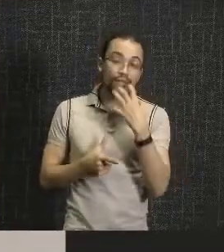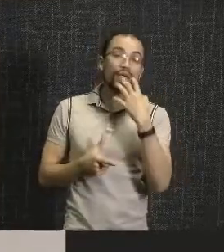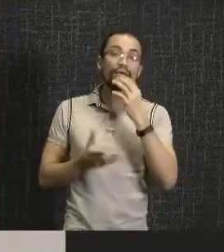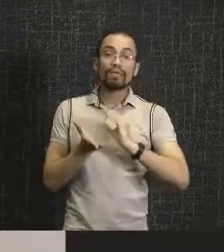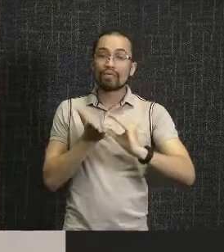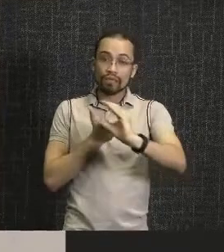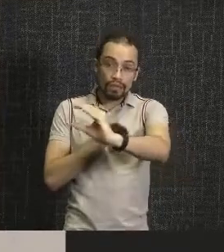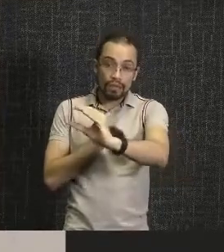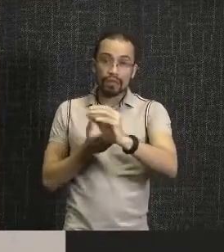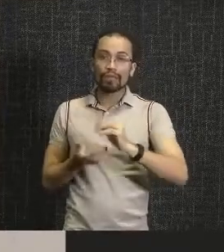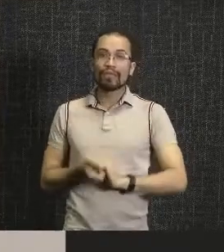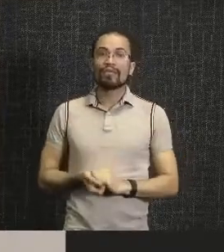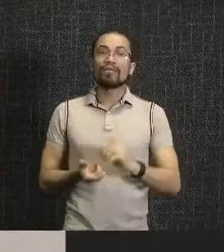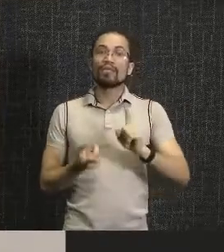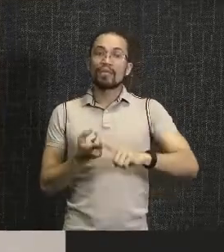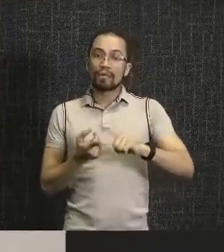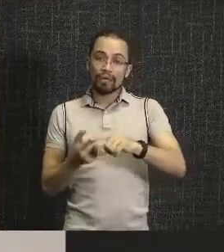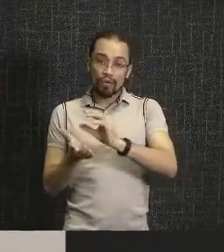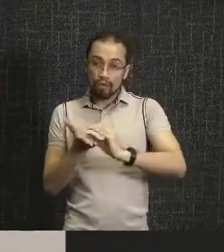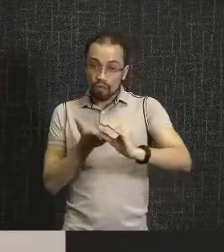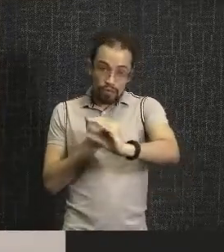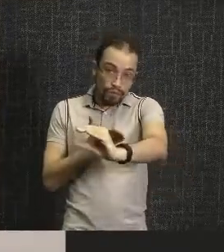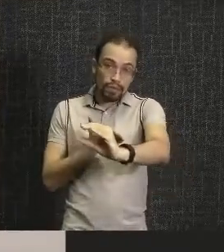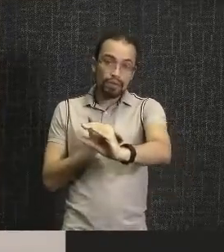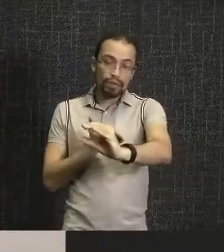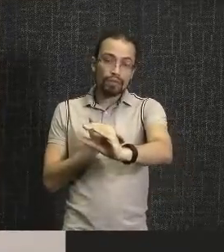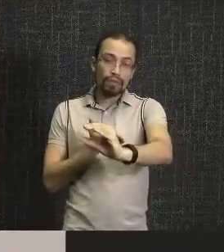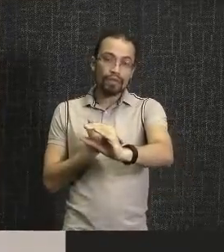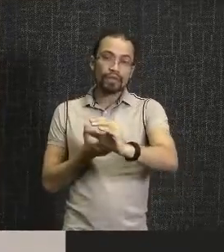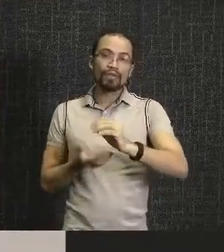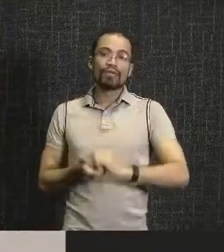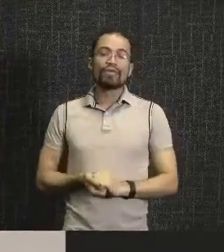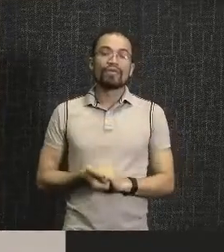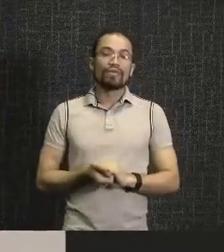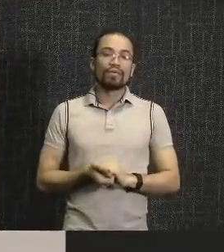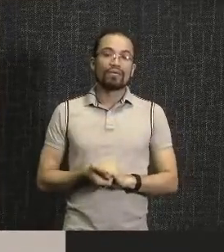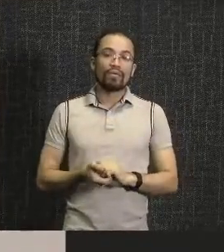o financiamento da inovação, que é mais ou menos o que